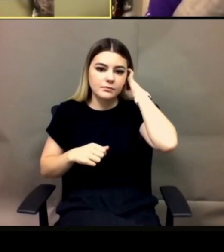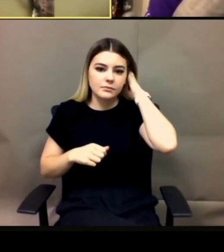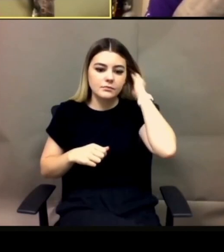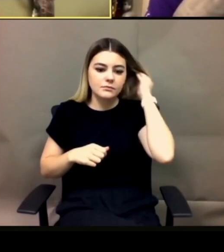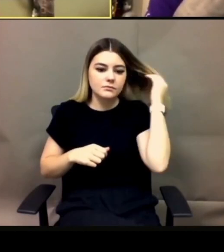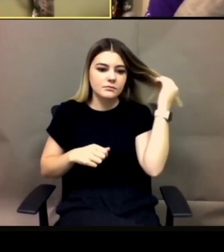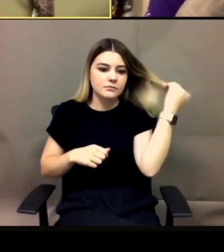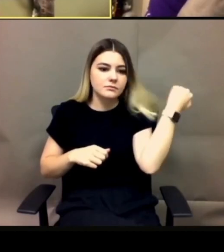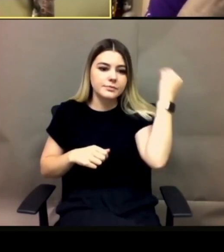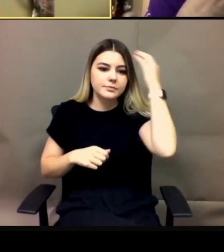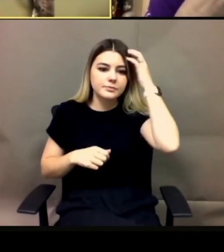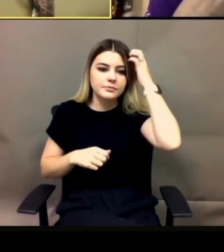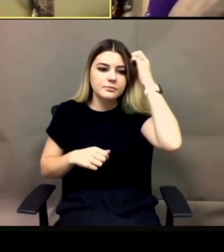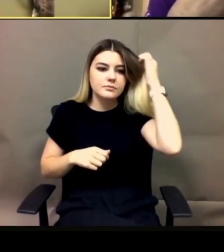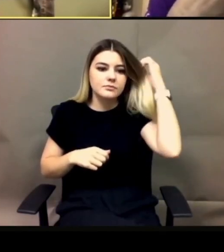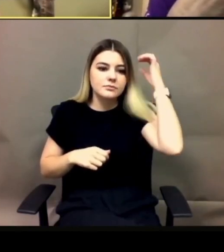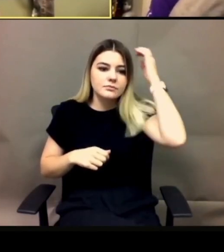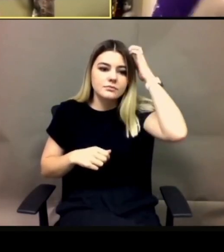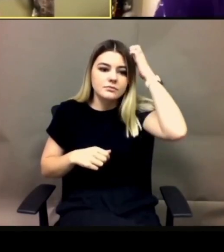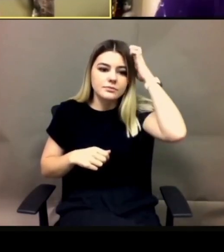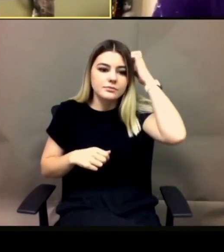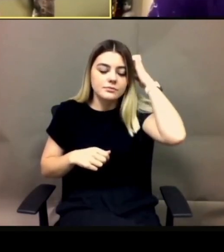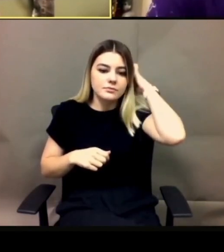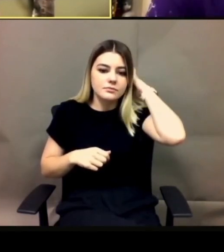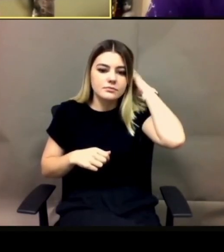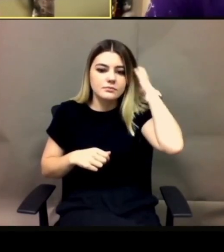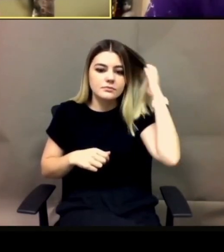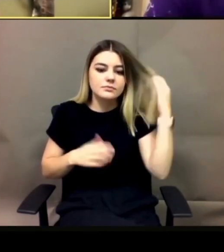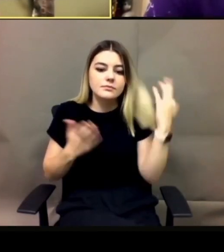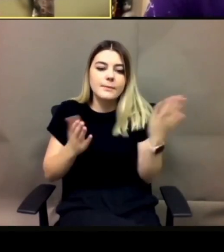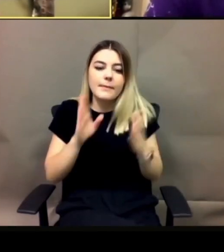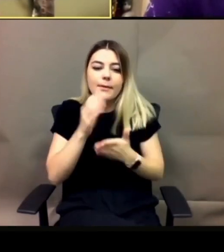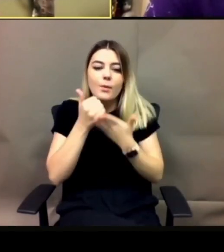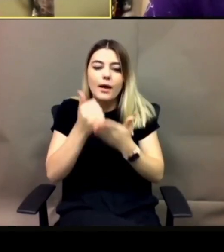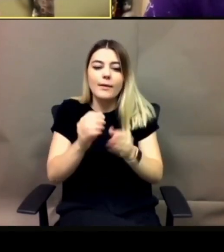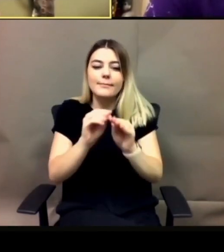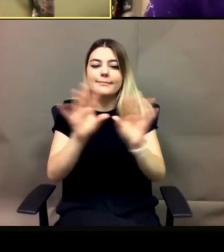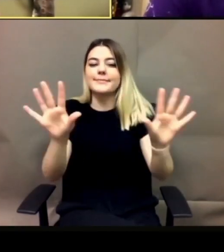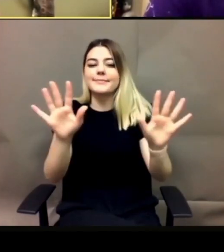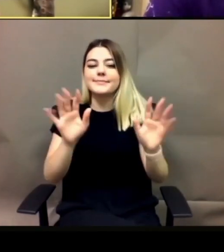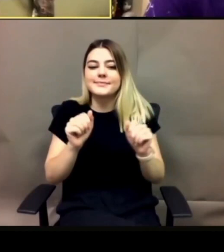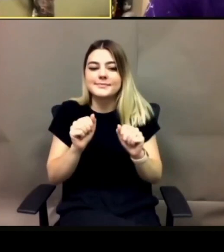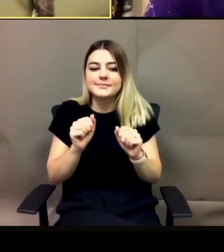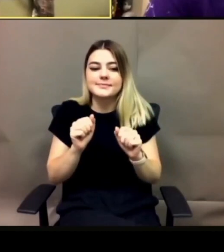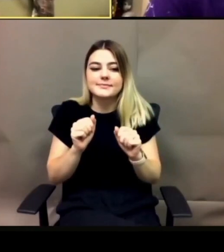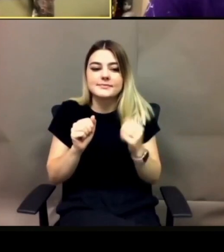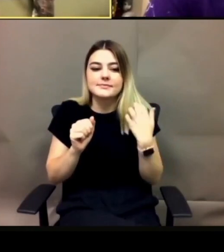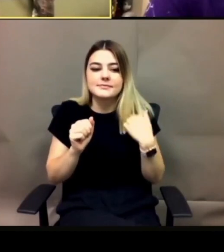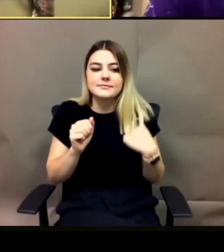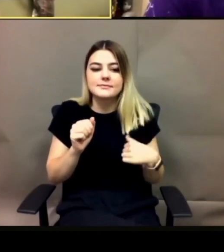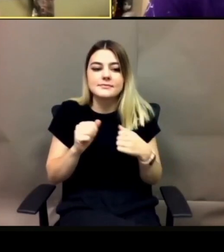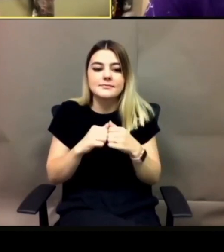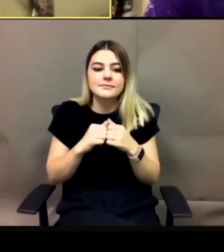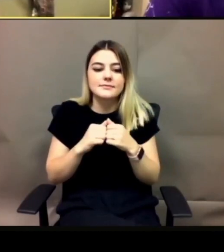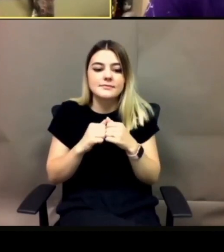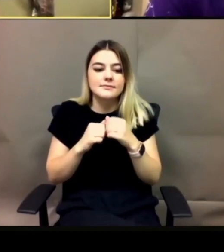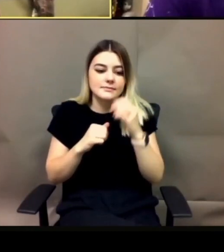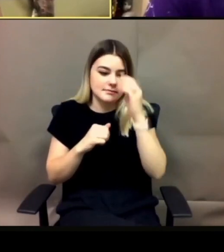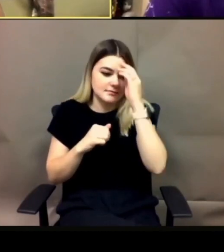para o nosso slide, onde mostramos isso. e isso pode esclarecer um pouquinho dessa confusão.